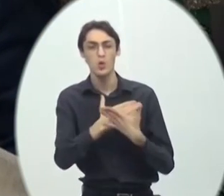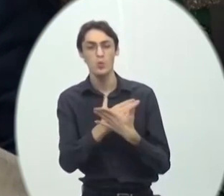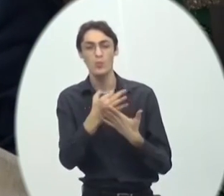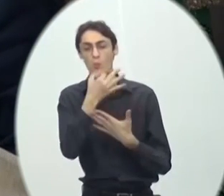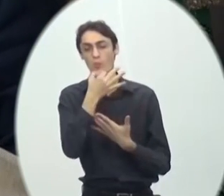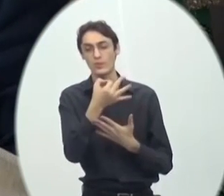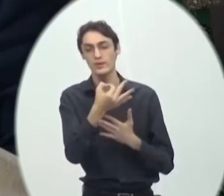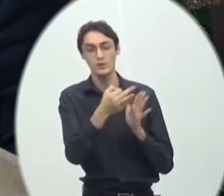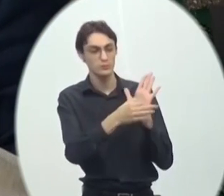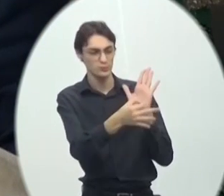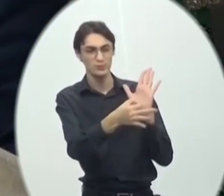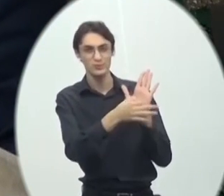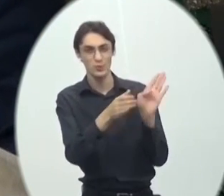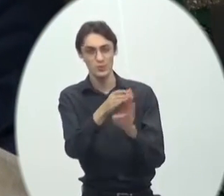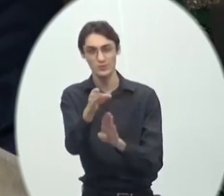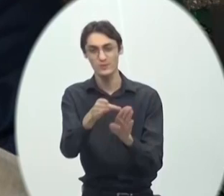sugestões